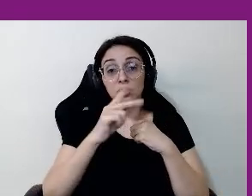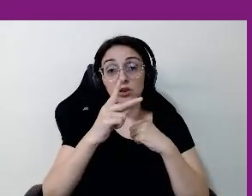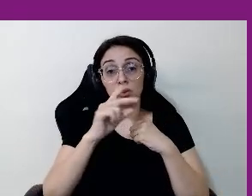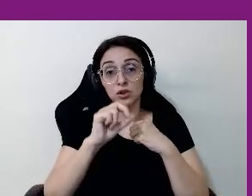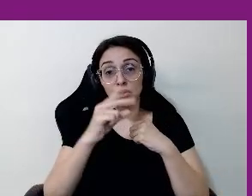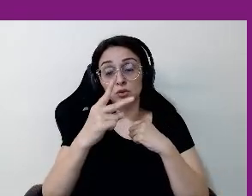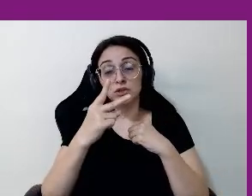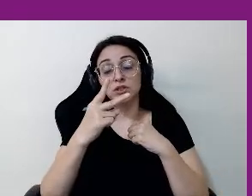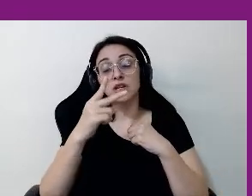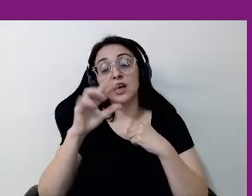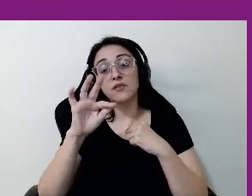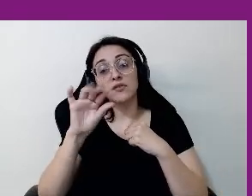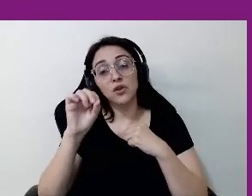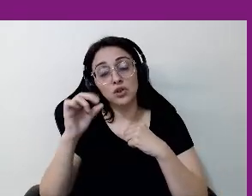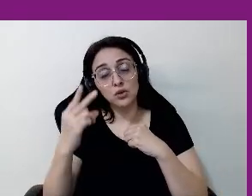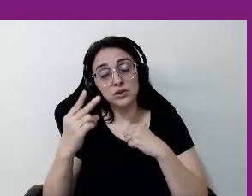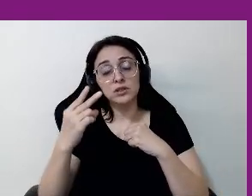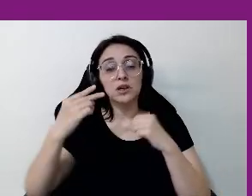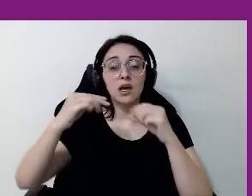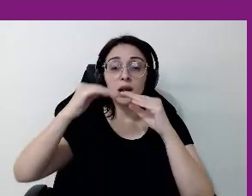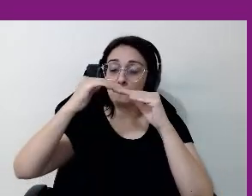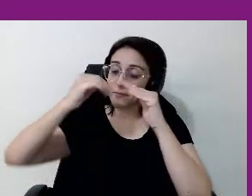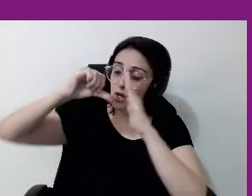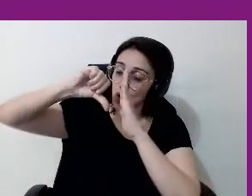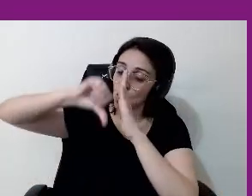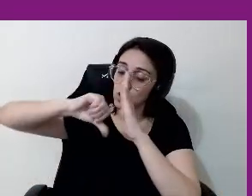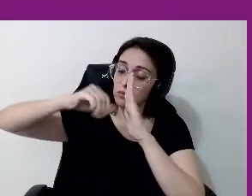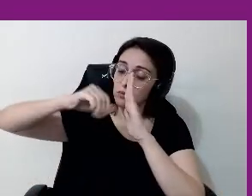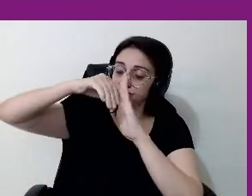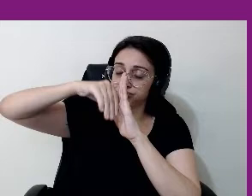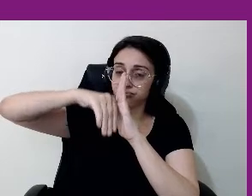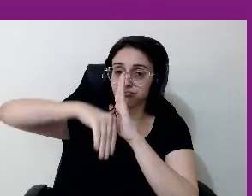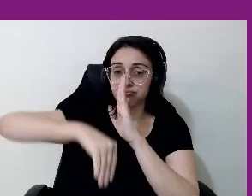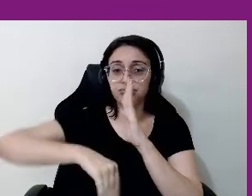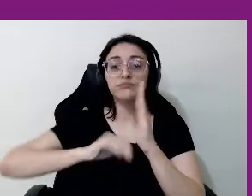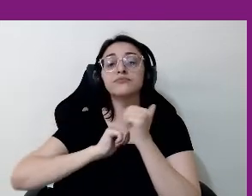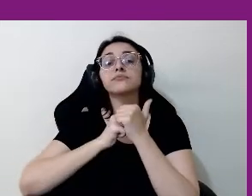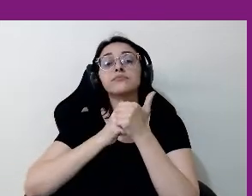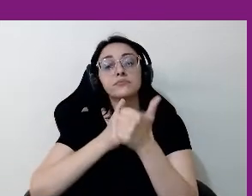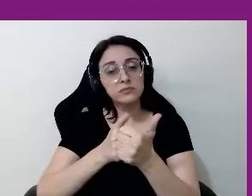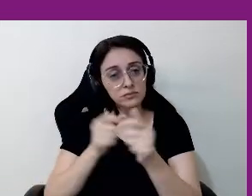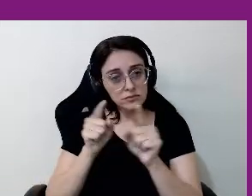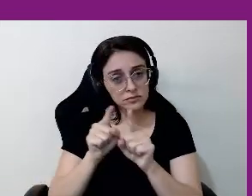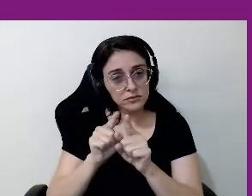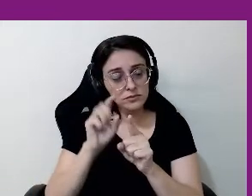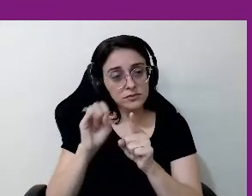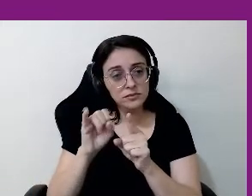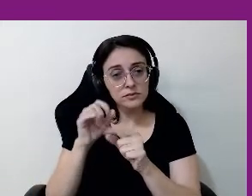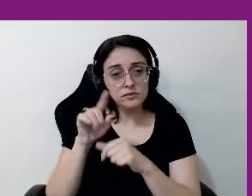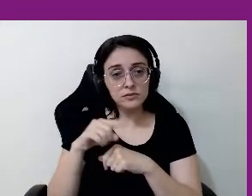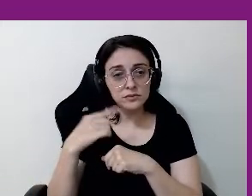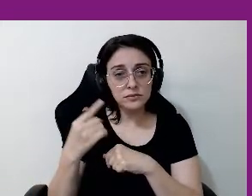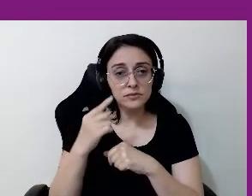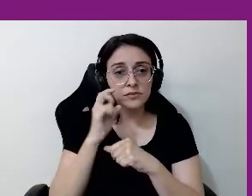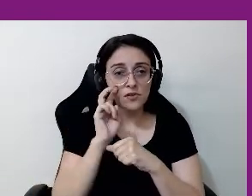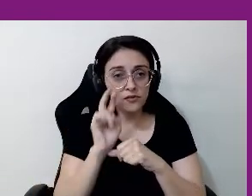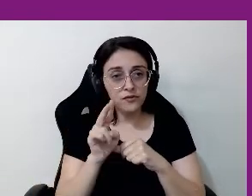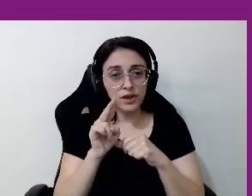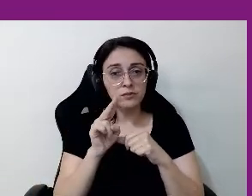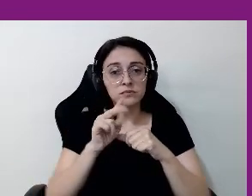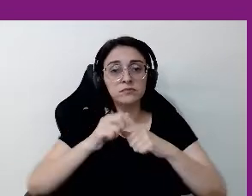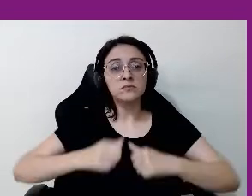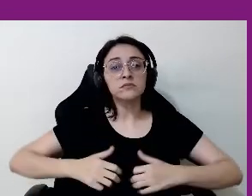ele vai baixando, ele vai piorando, né? Que é uma das coisas que a gente acompanha quando a gente está vendo